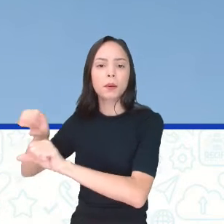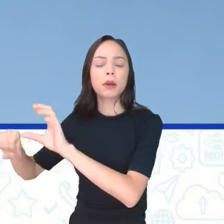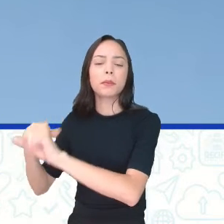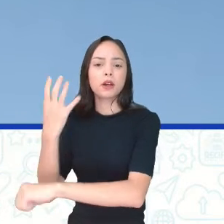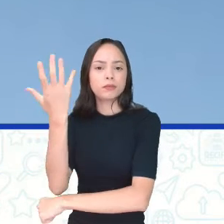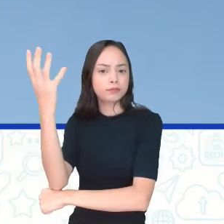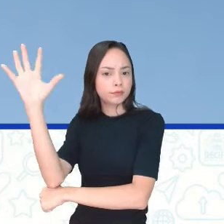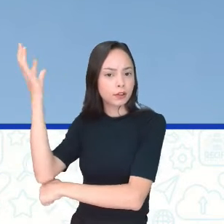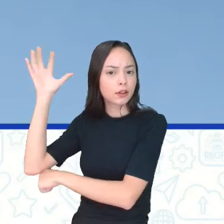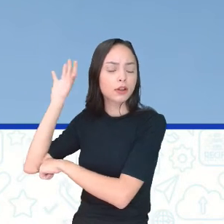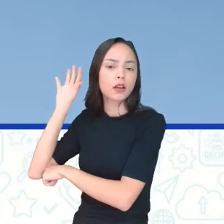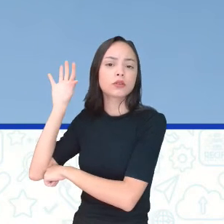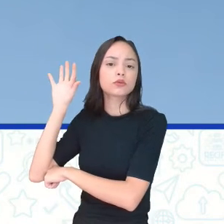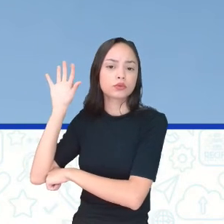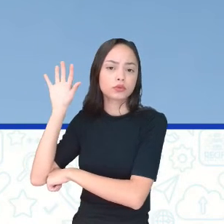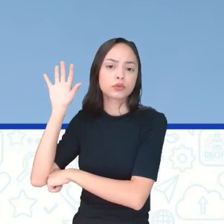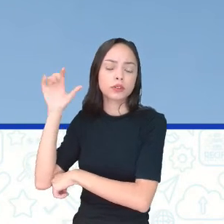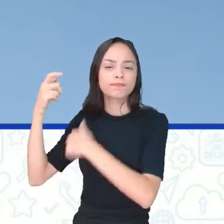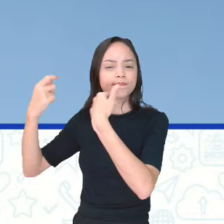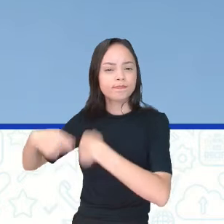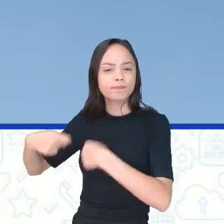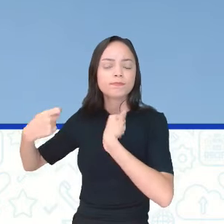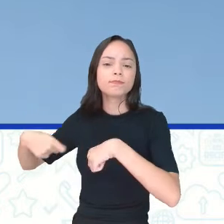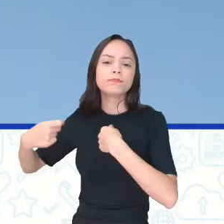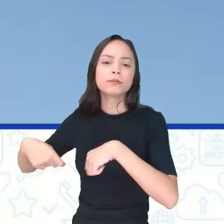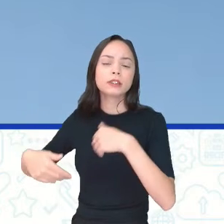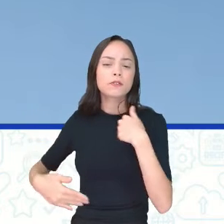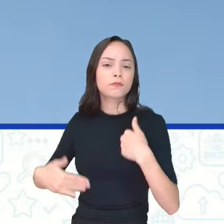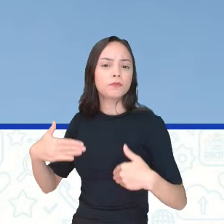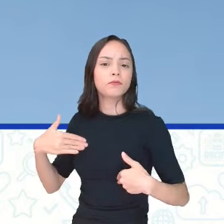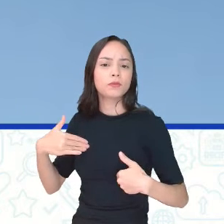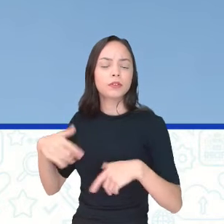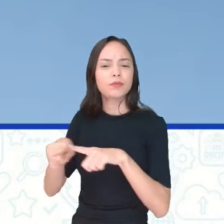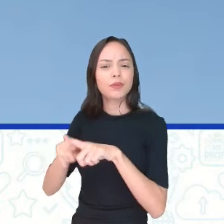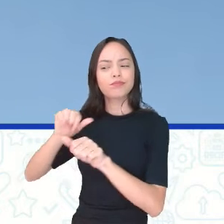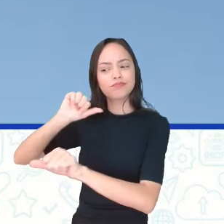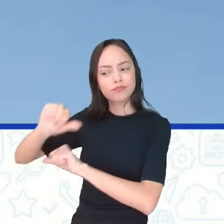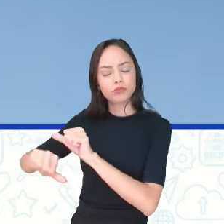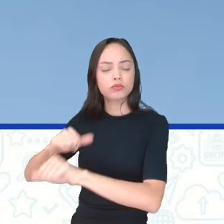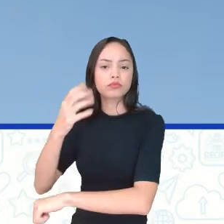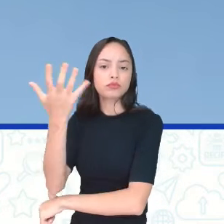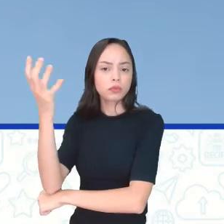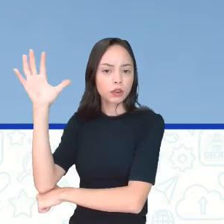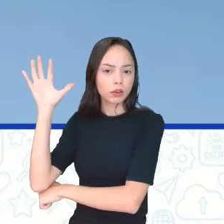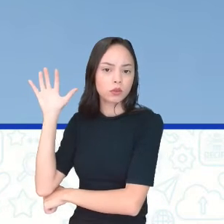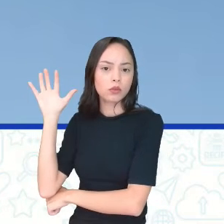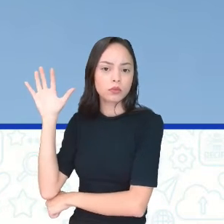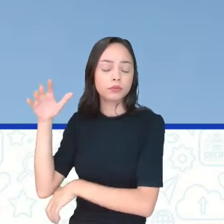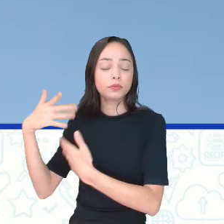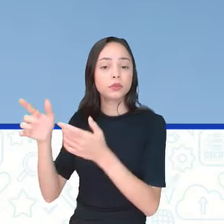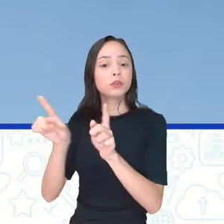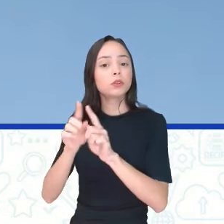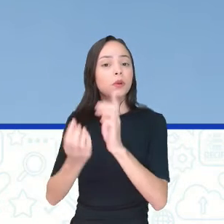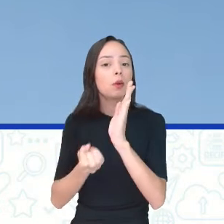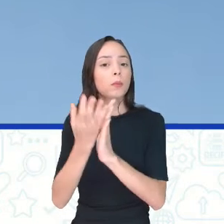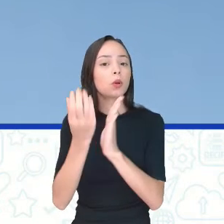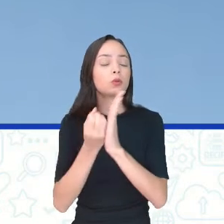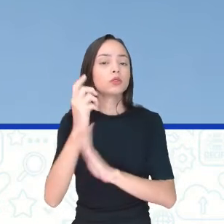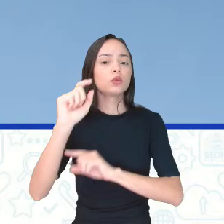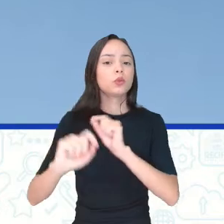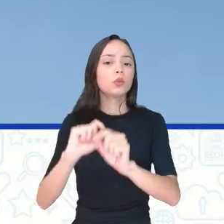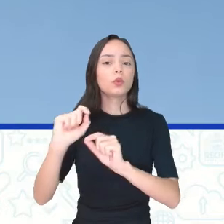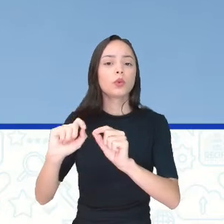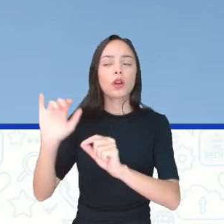necessidades físicas, né, modificando a natureza e, com isso, produzindo